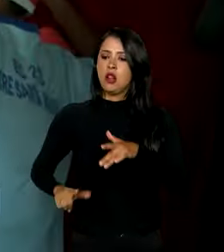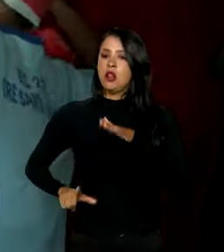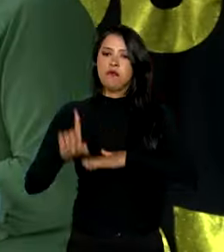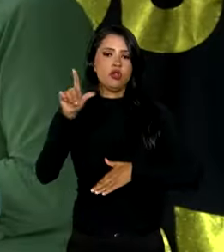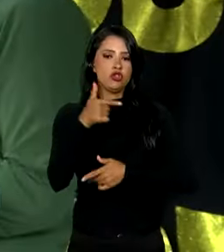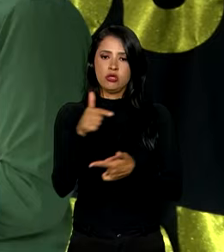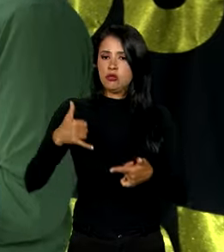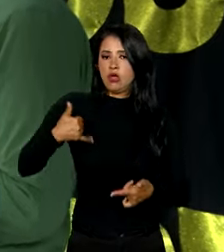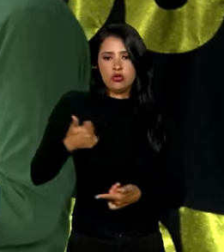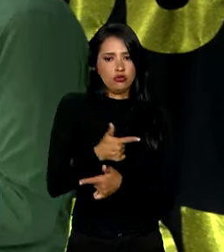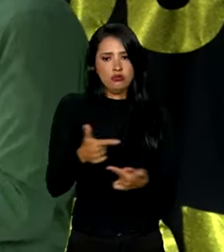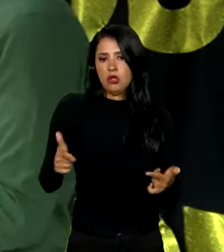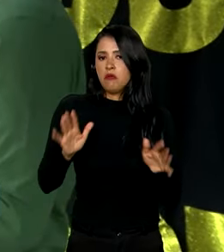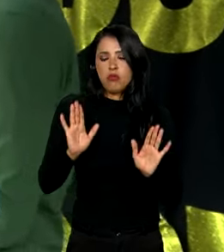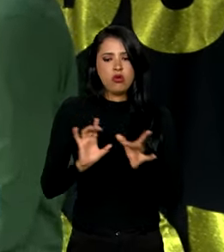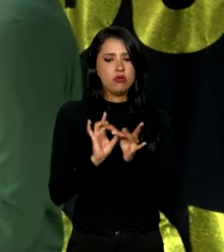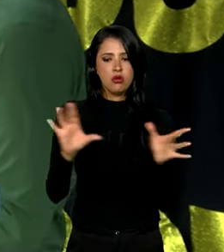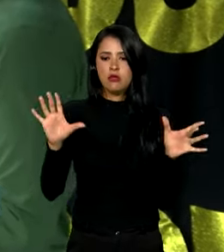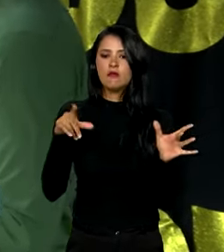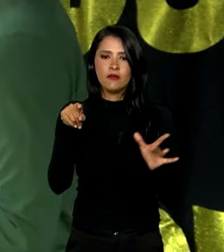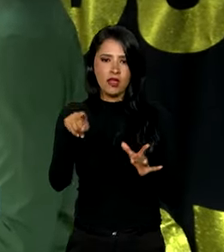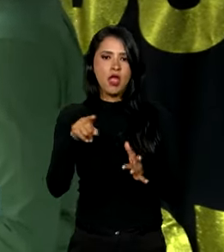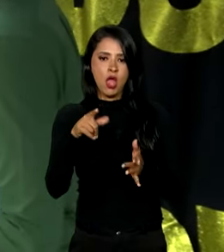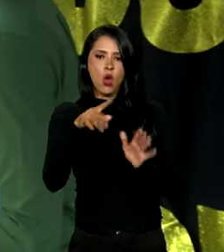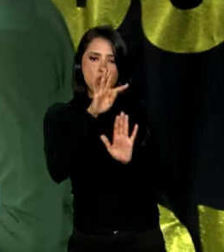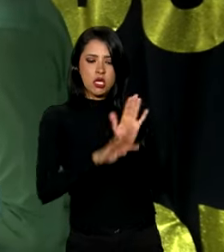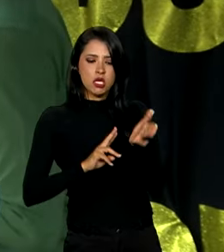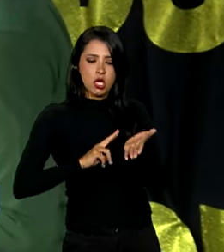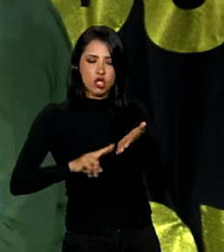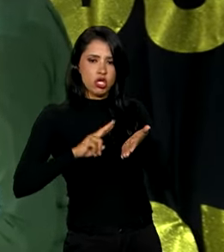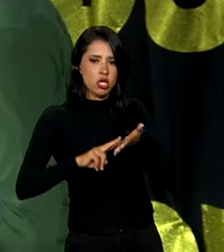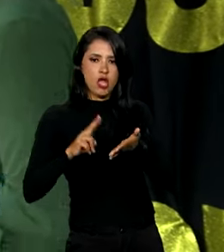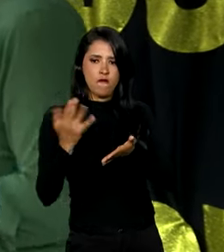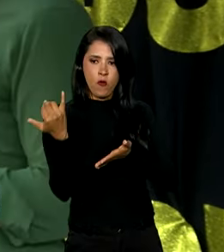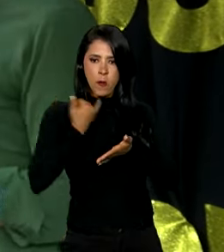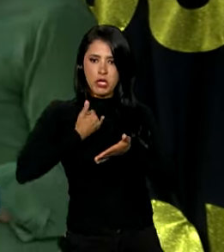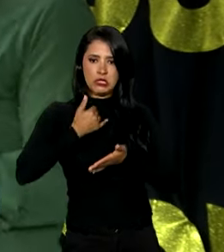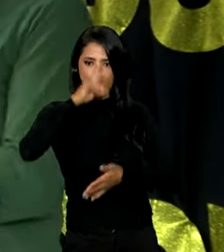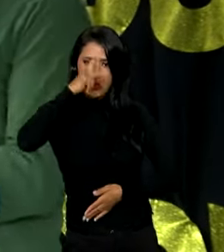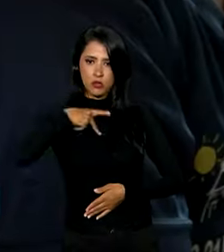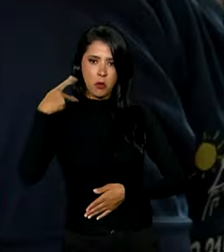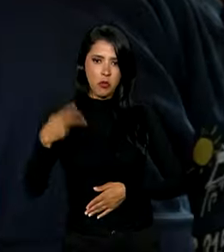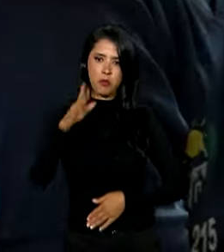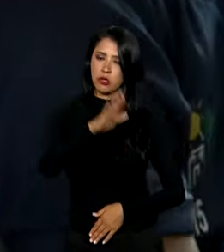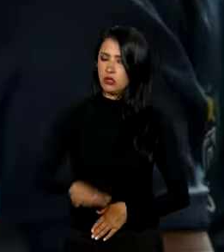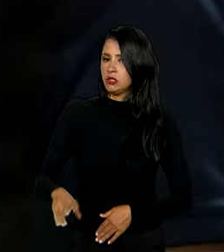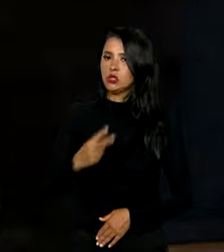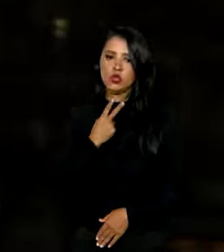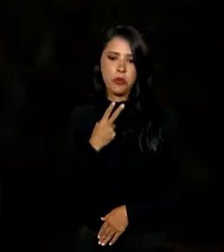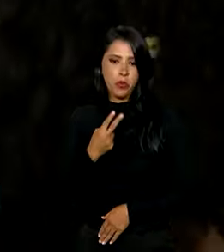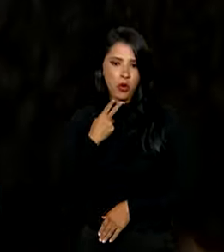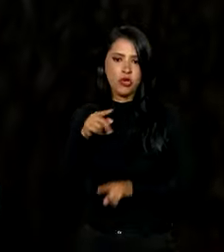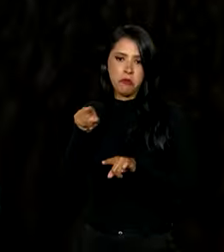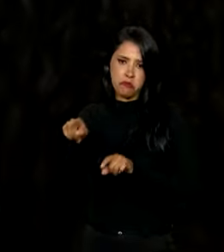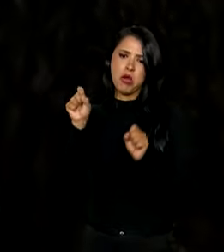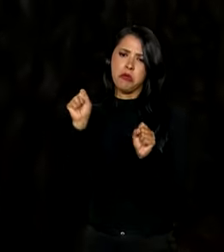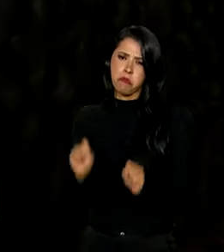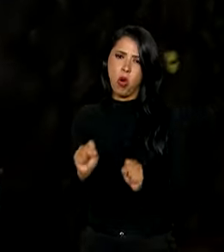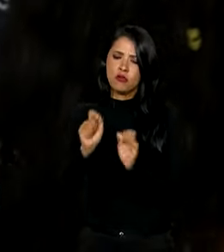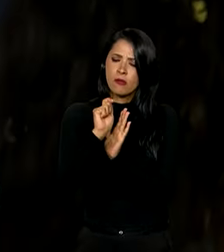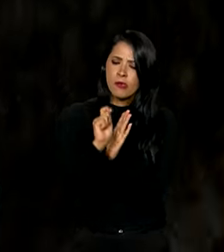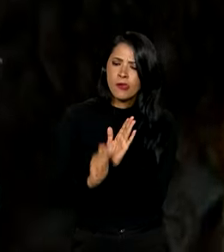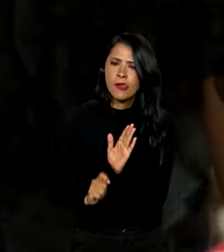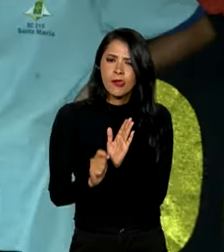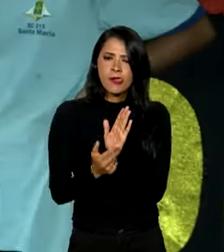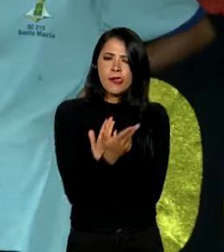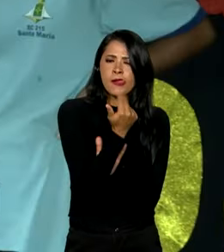de idade. O texto da cartinha não deve trazer nenhuma informação pessoal da criança, mas os pequenos podem caprichar